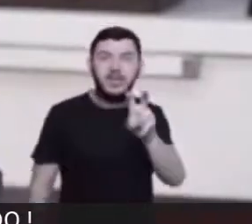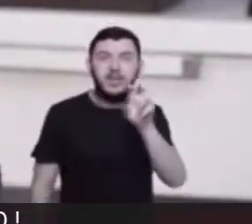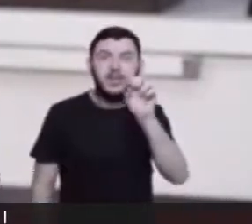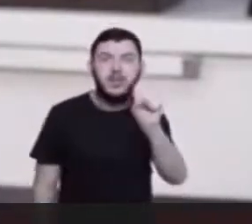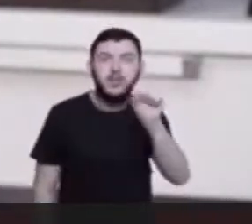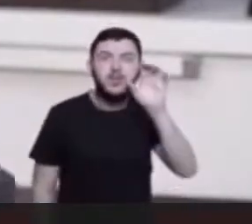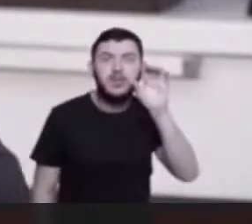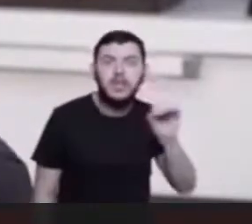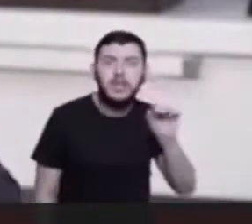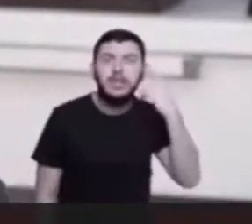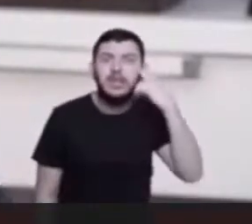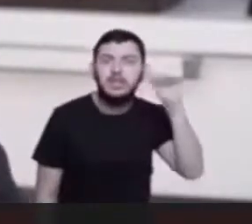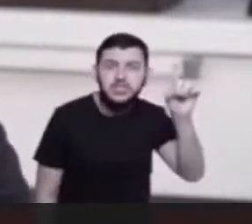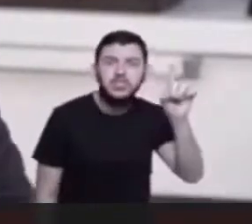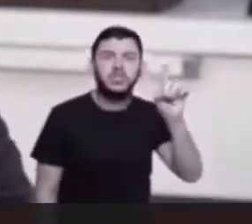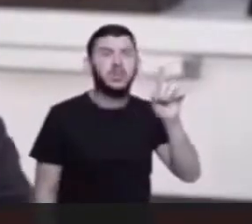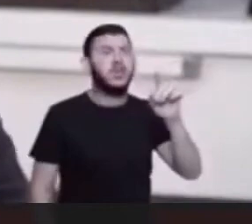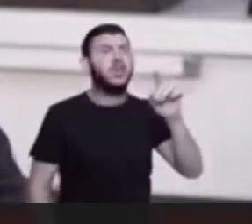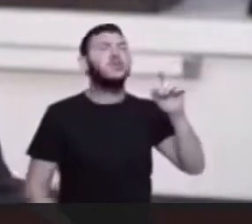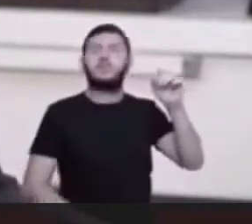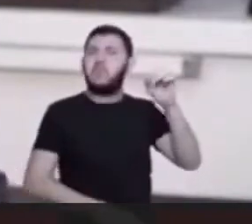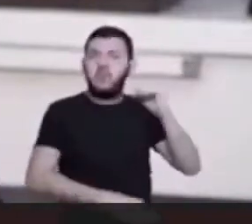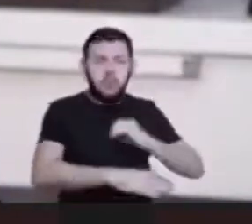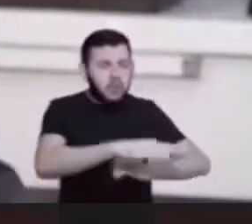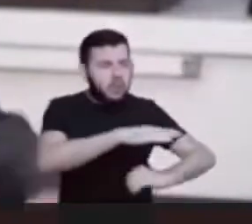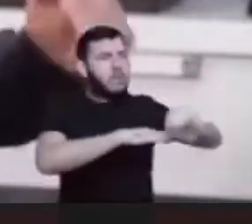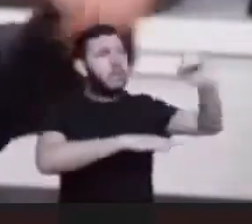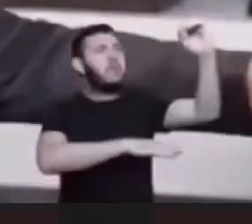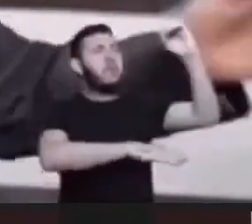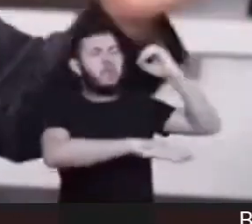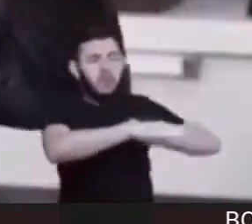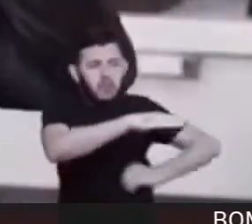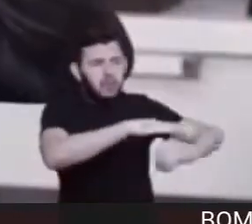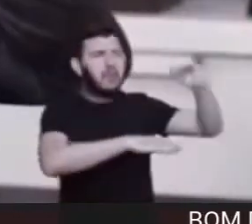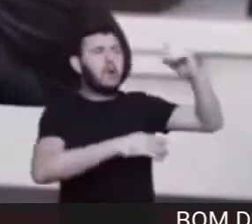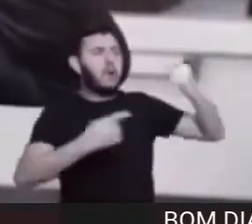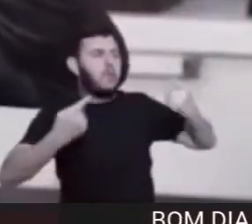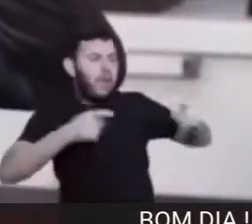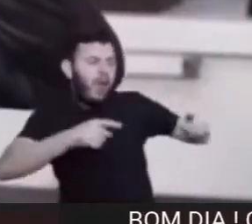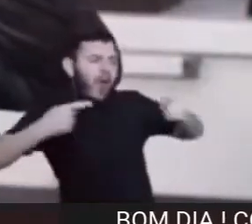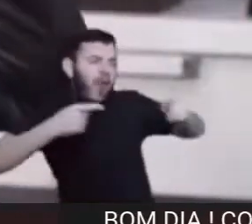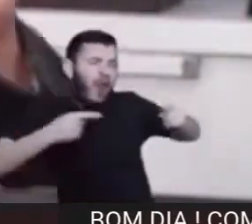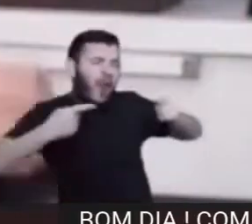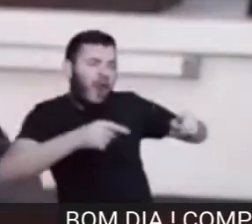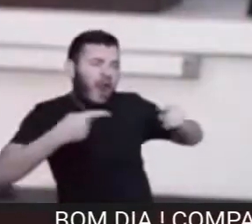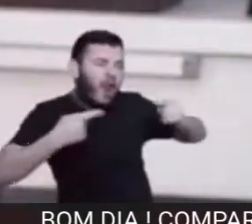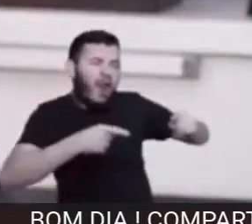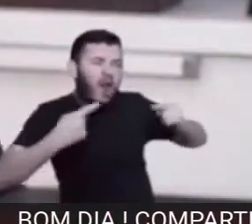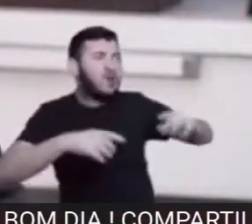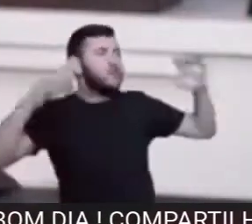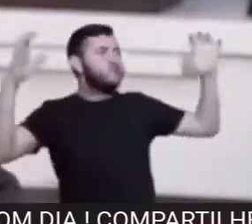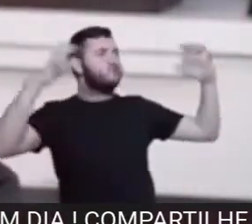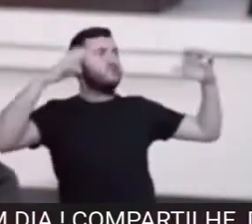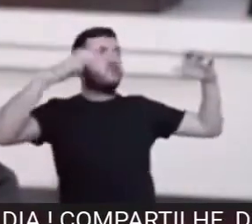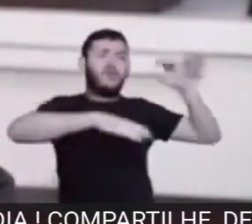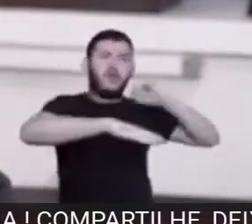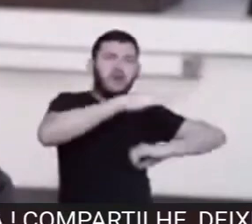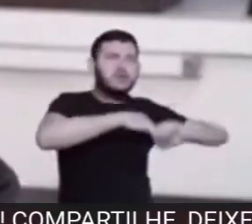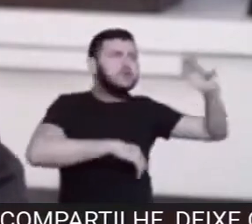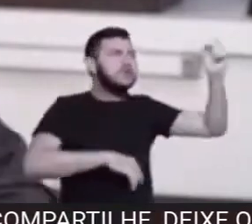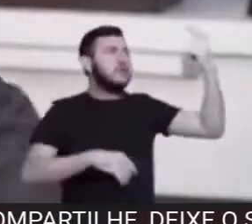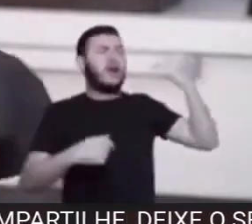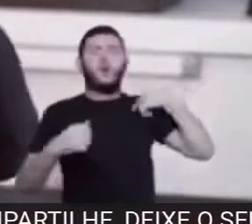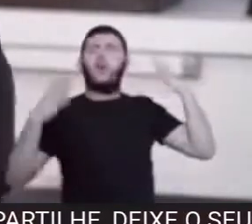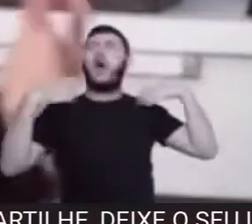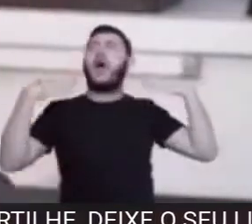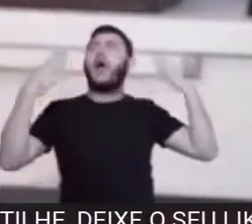580 dias, com sol, com chuva, com provocação de vizinho, provocação de delegados, sabe? E gente que veio de